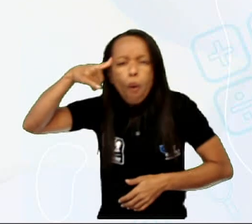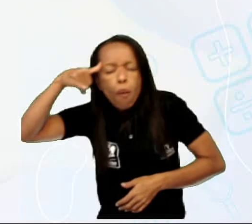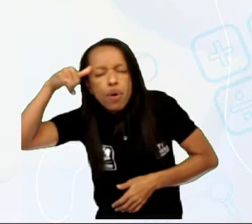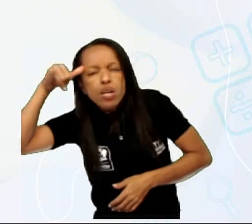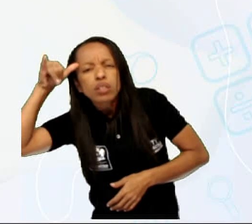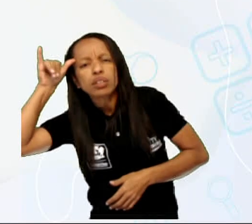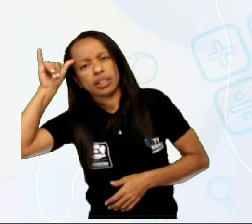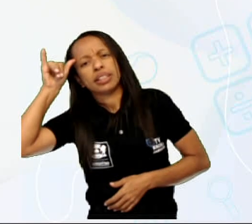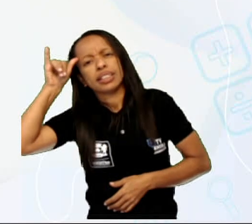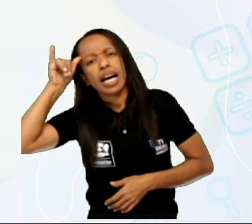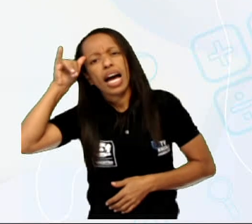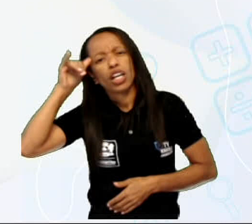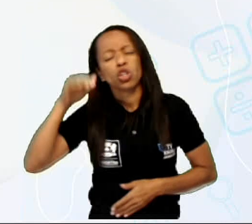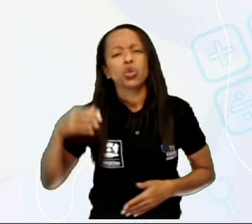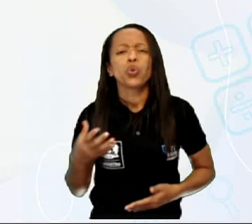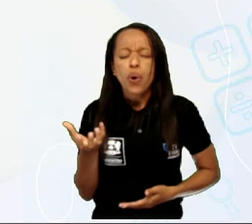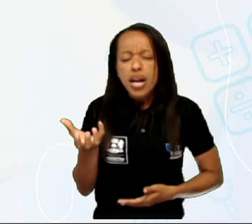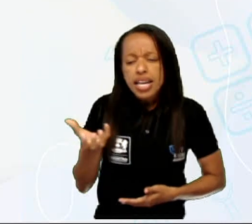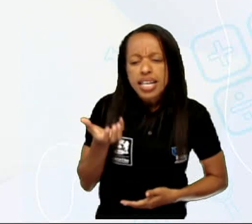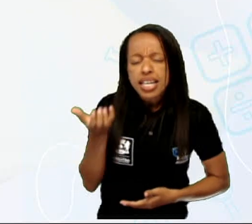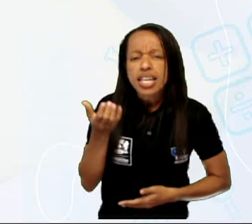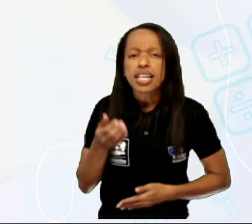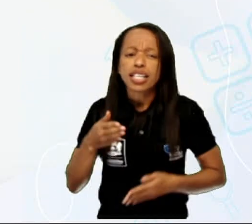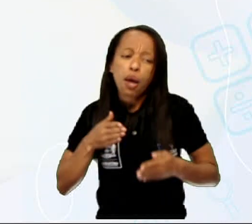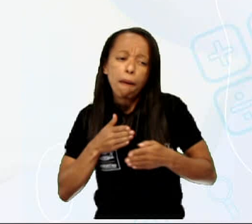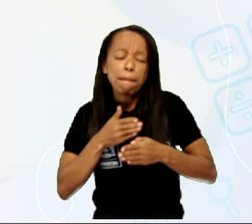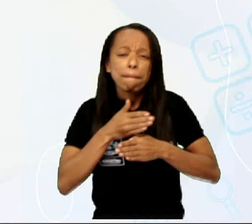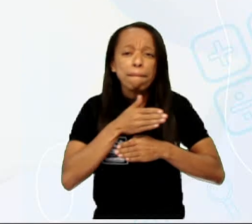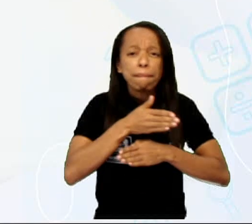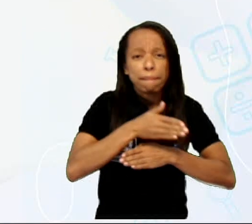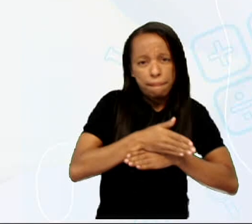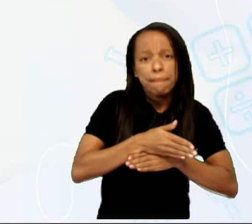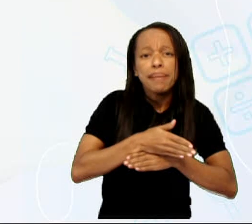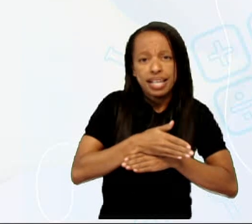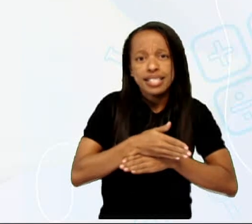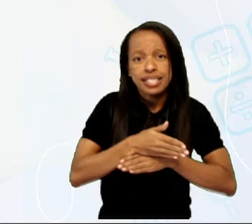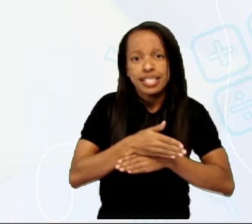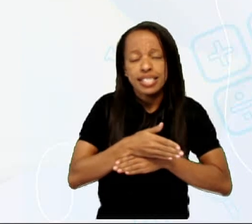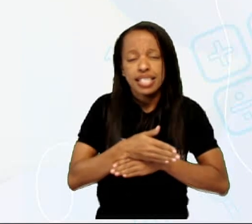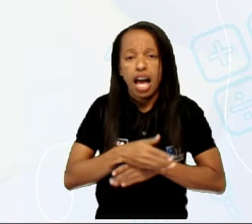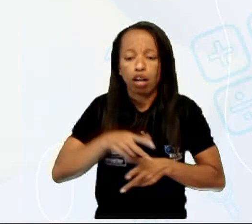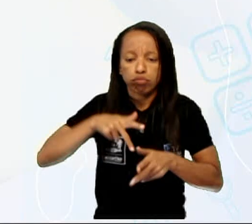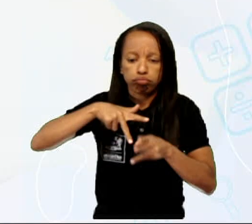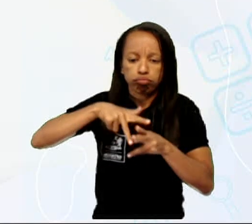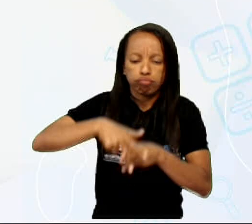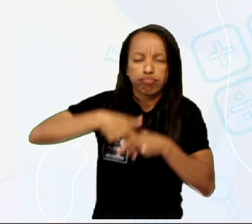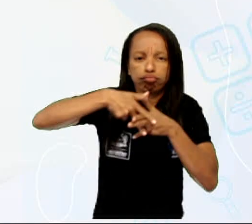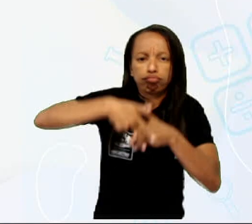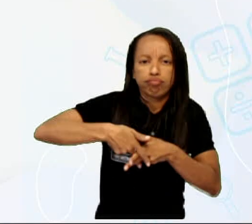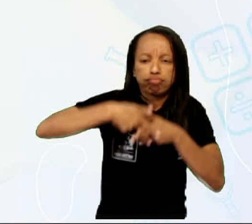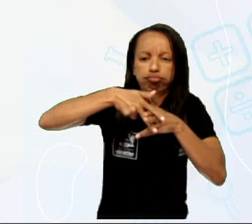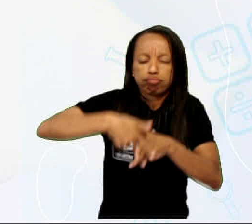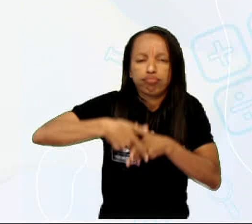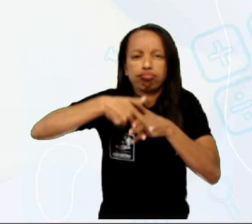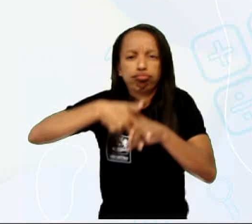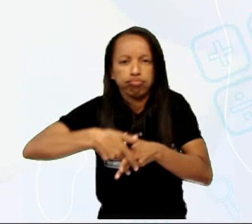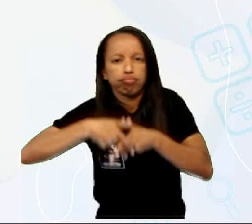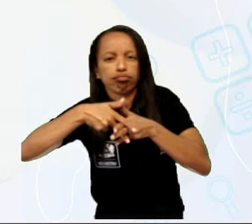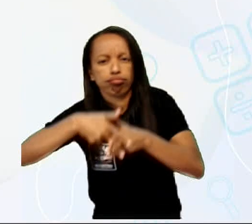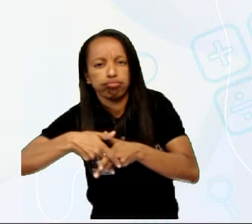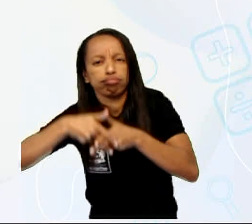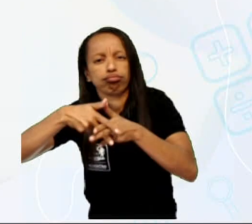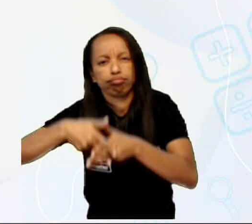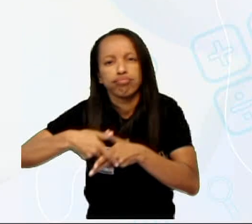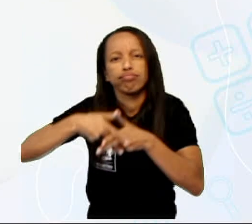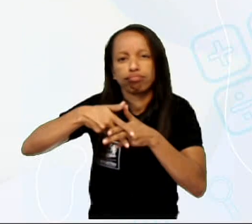fora." O vaqueiro botou o cavalo, com uma braça deu nado. Foi sair já muito embaixo,